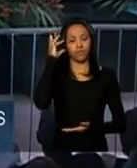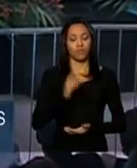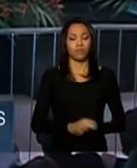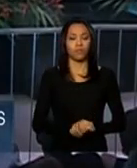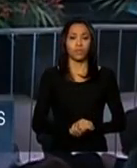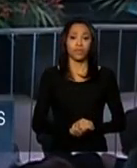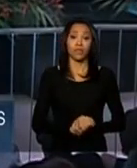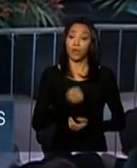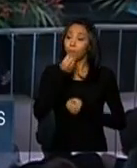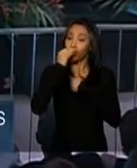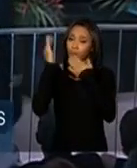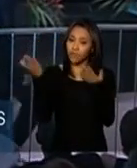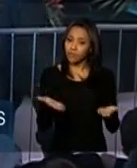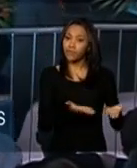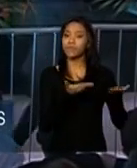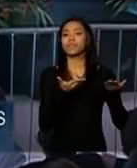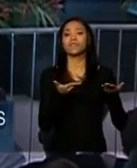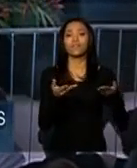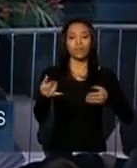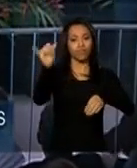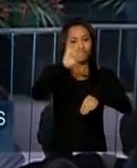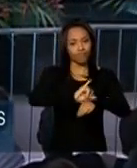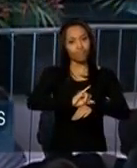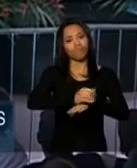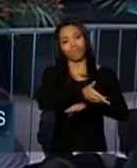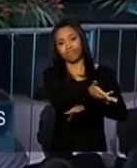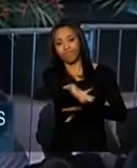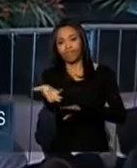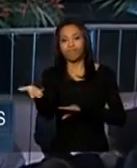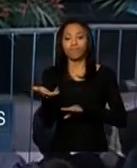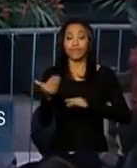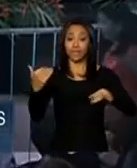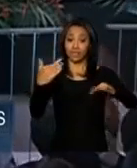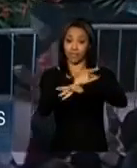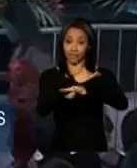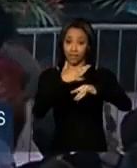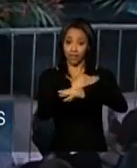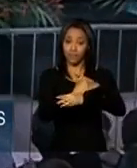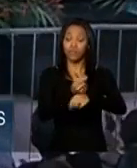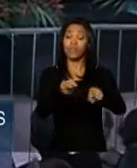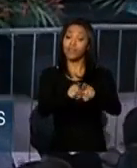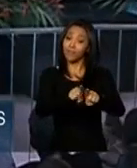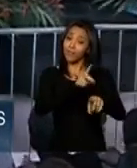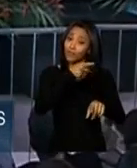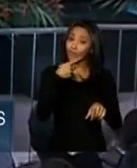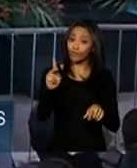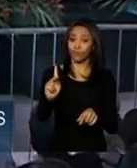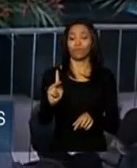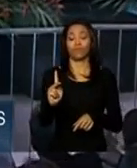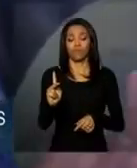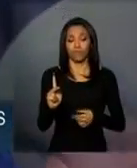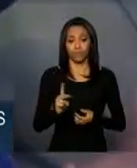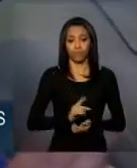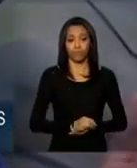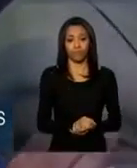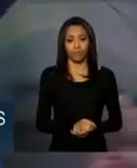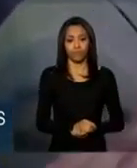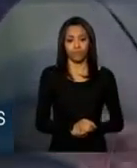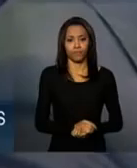boas-vindas à nossa cidade, ao nosso município, cidade que é também dela,